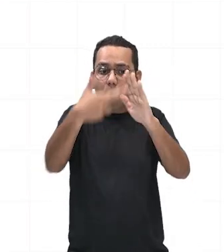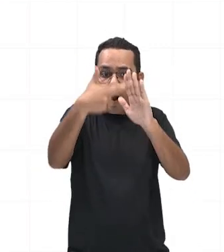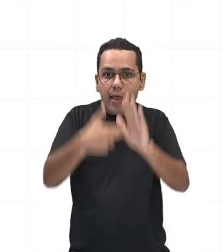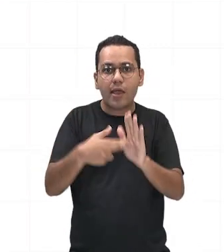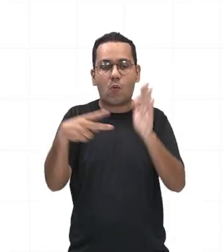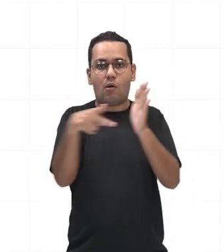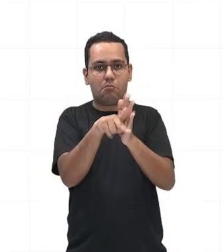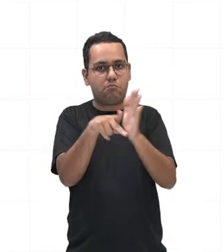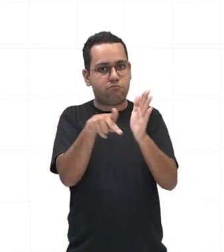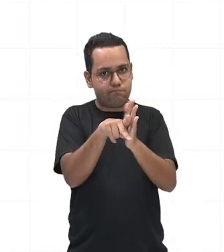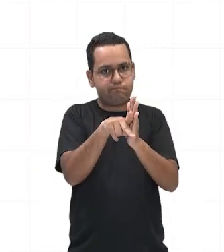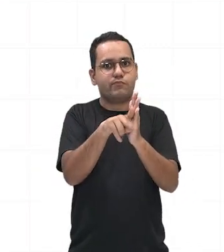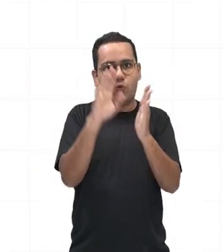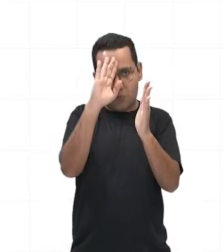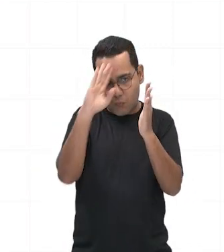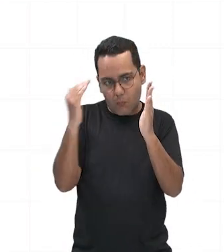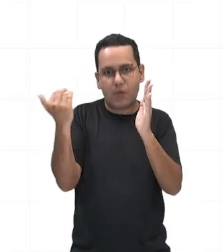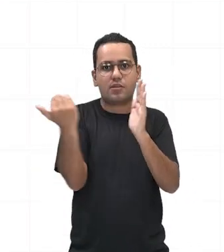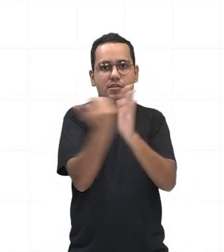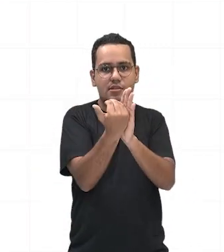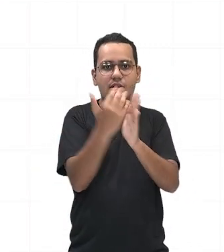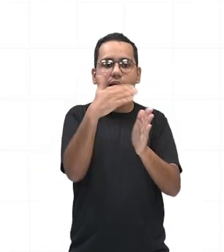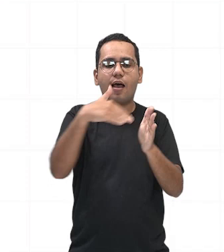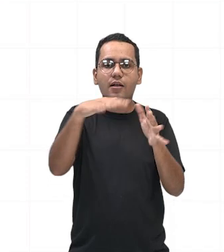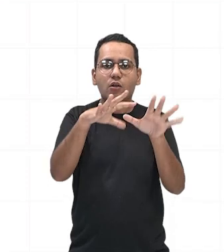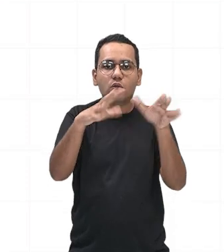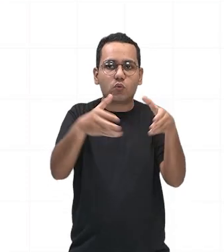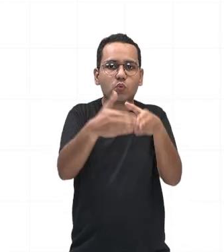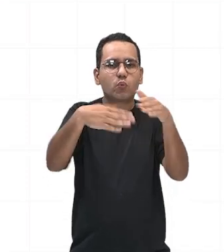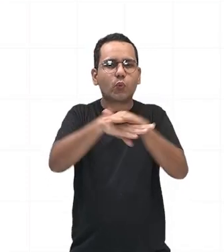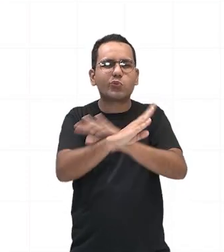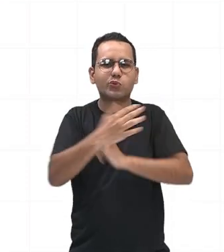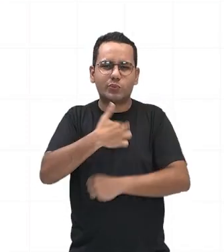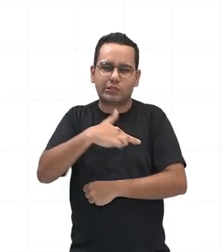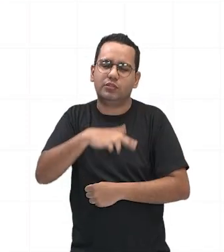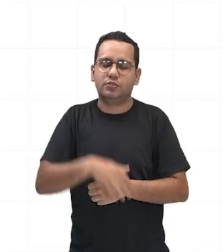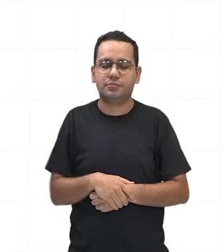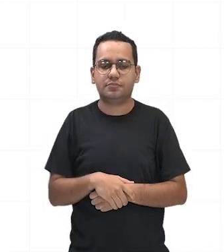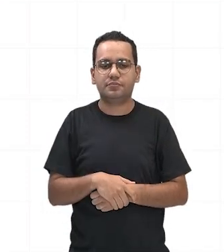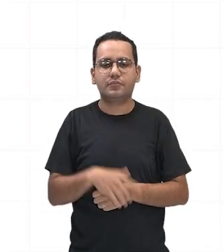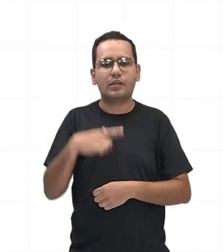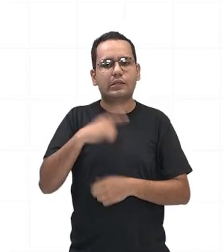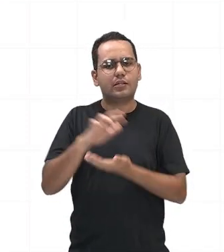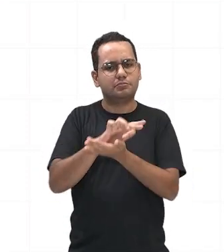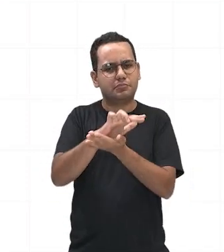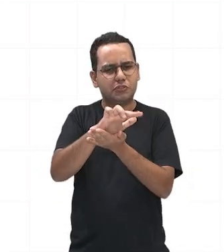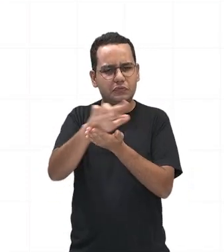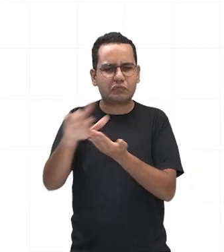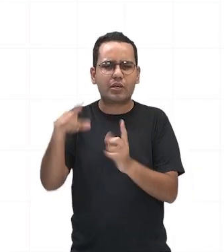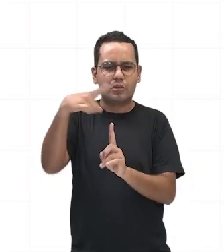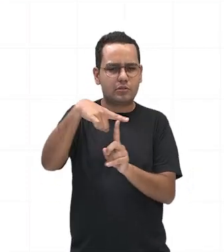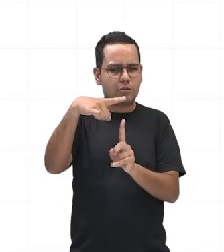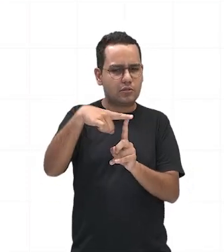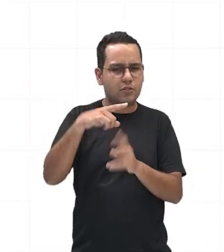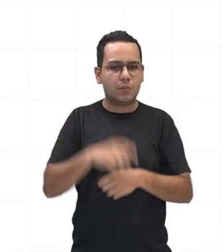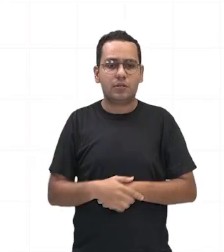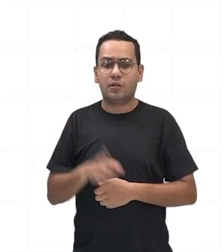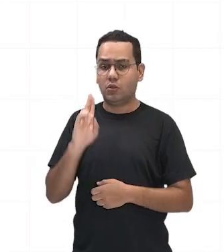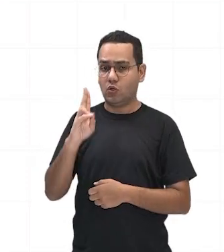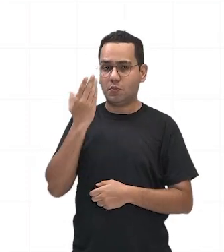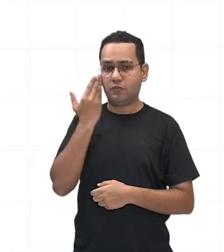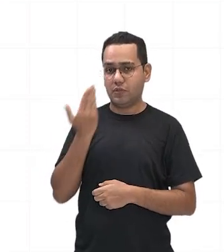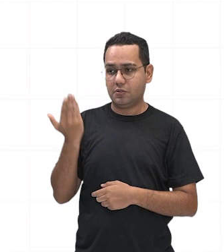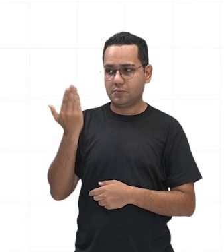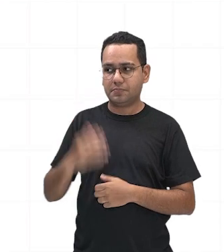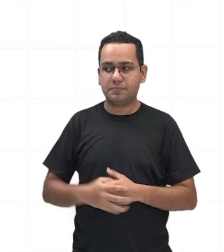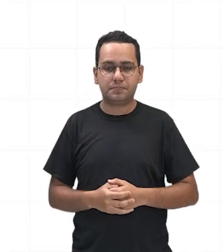vida estabelecida por sua ordem religiosa. Entre as mais importantes ordens, podemos citar então aí os beneditinos,